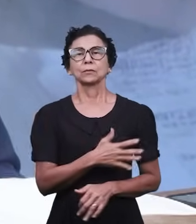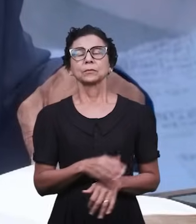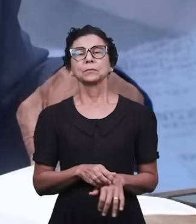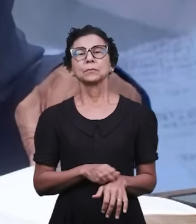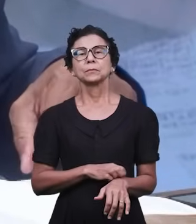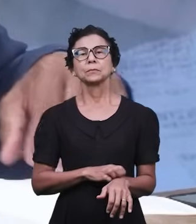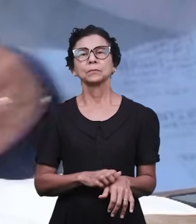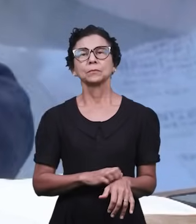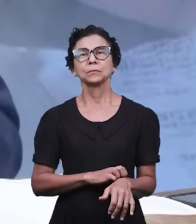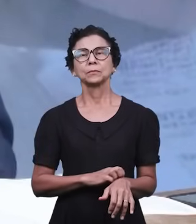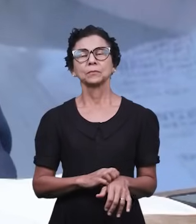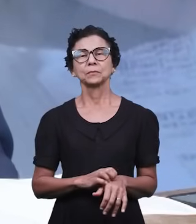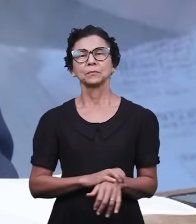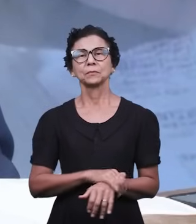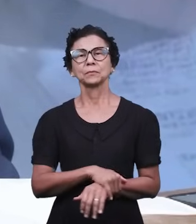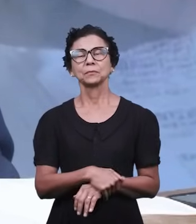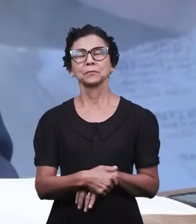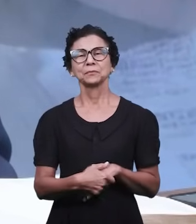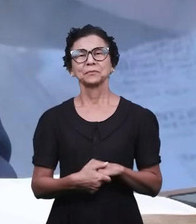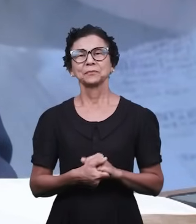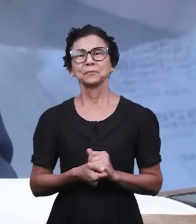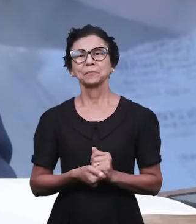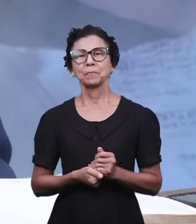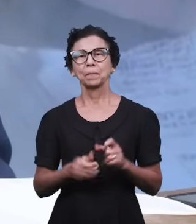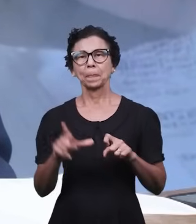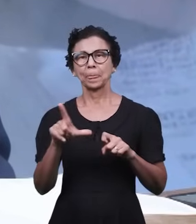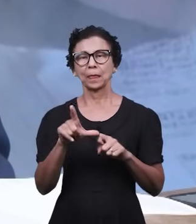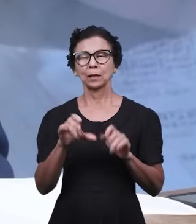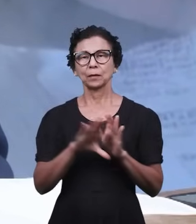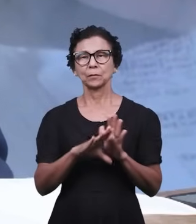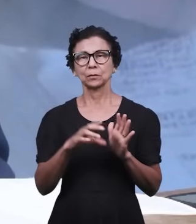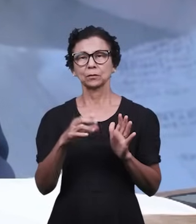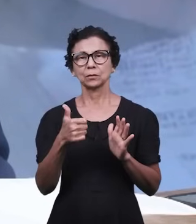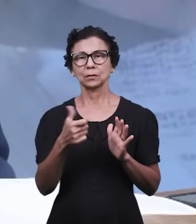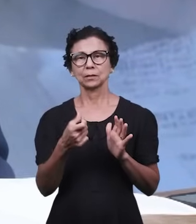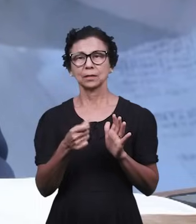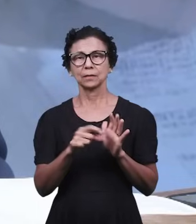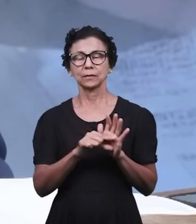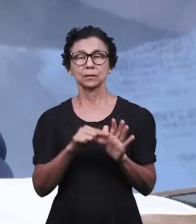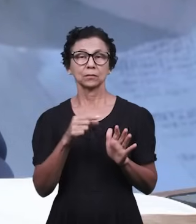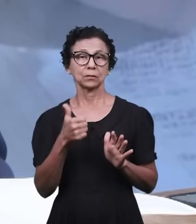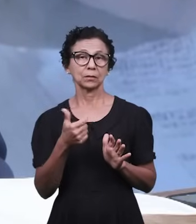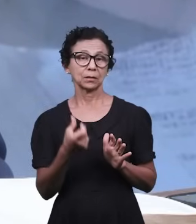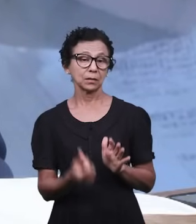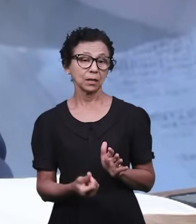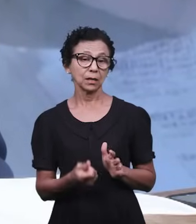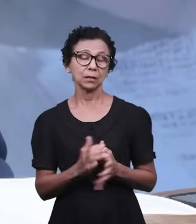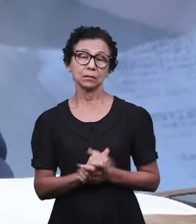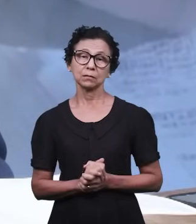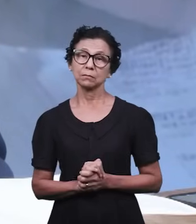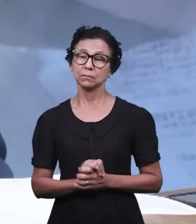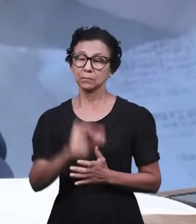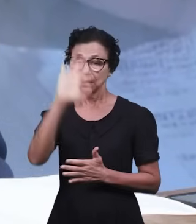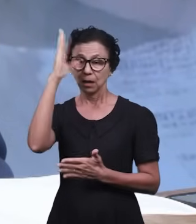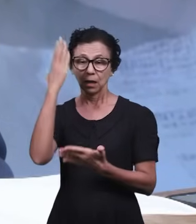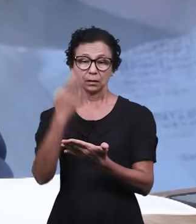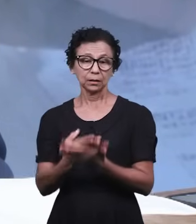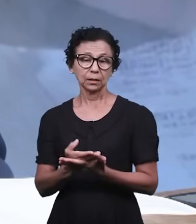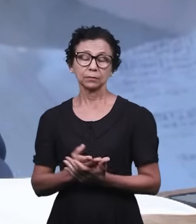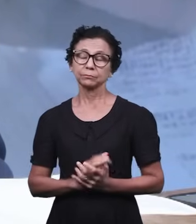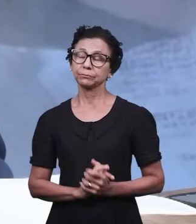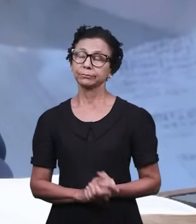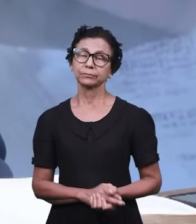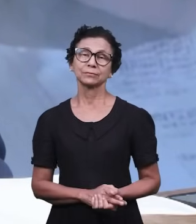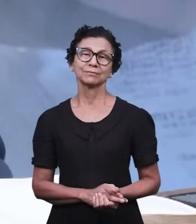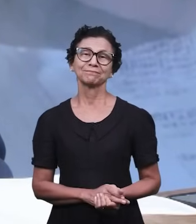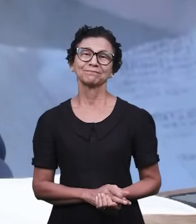Lucas 16,16, né? Quem crê e for batizado será salvo. É crer e seguir o caminho, então não fica constrangido. Existe uma igreja